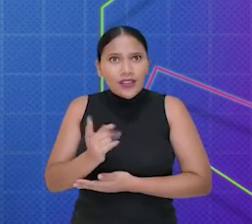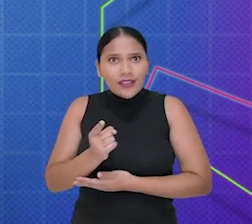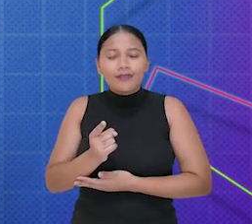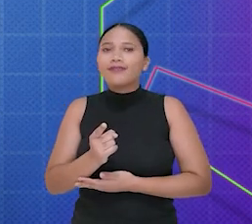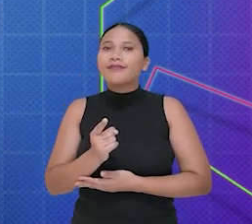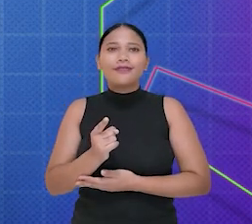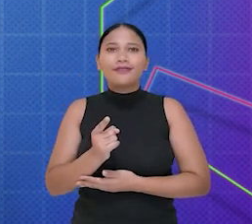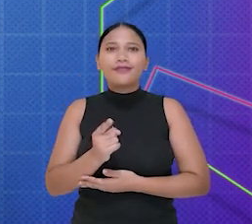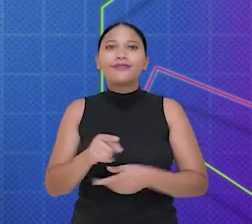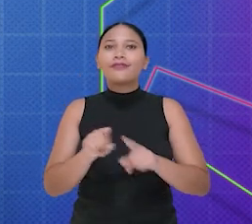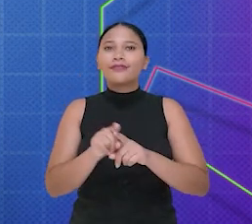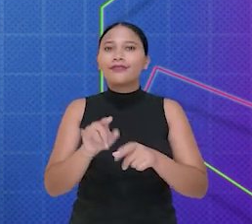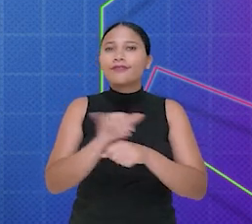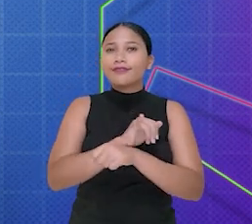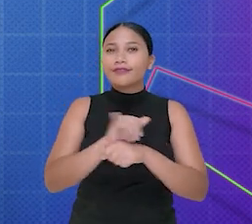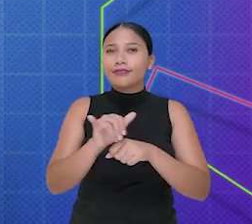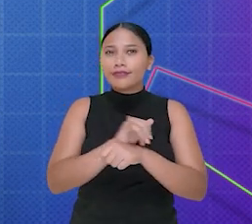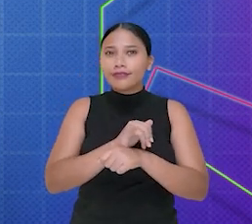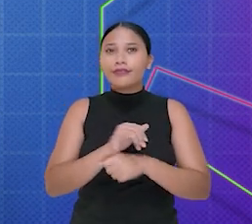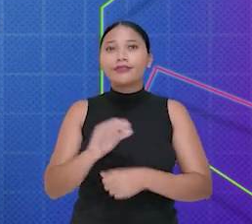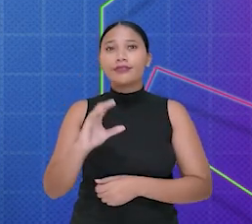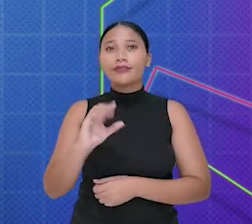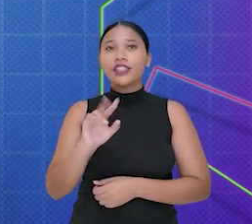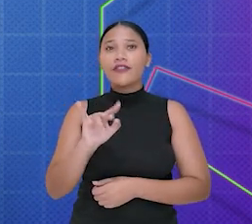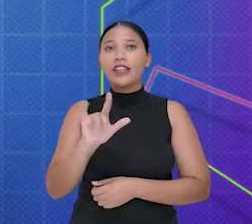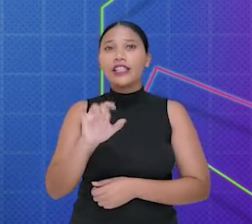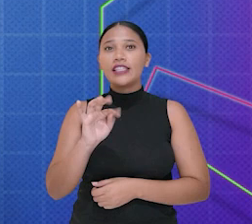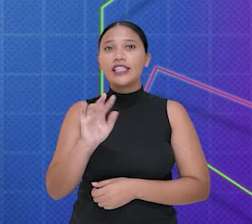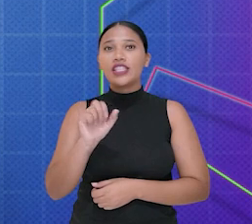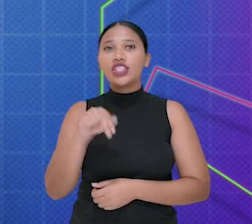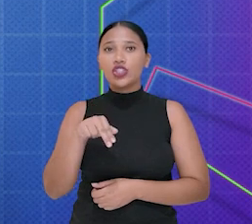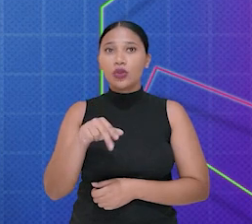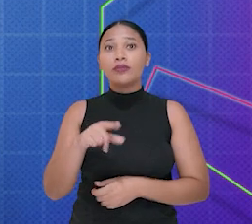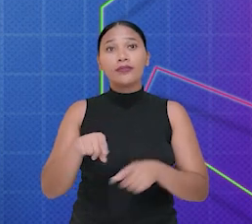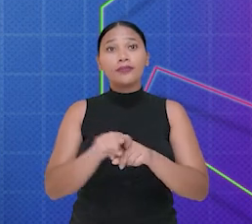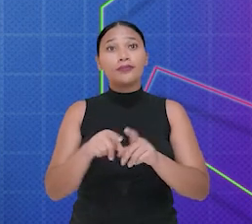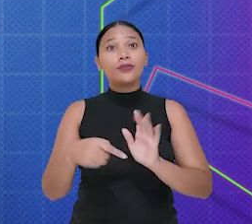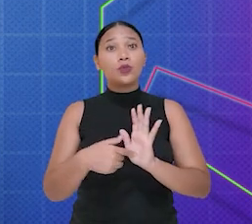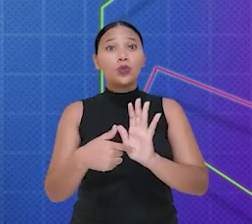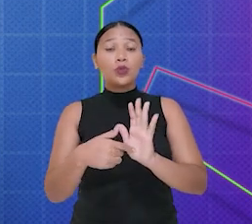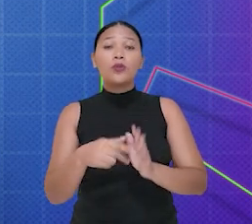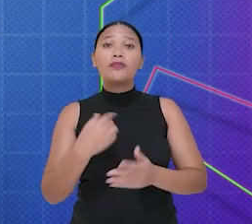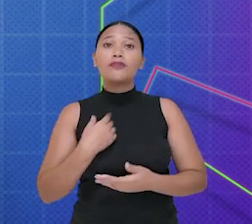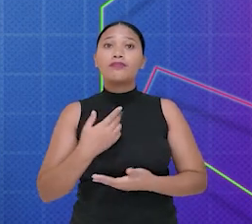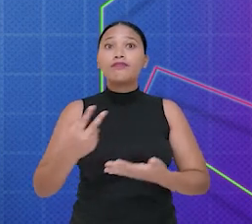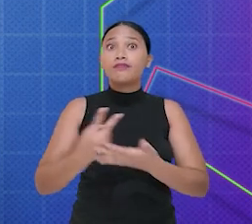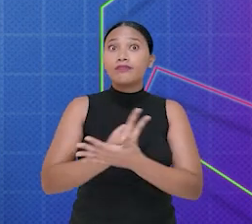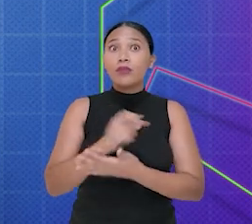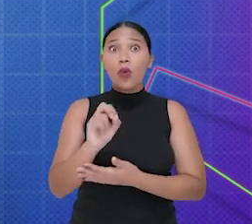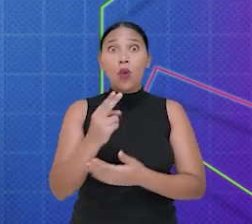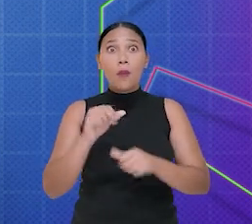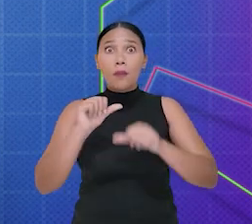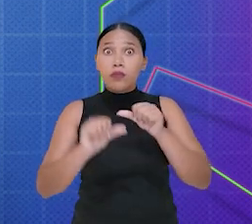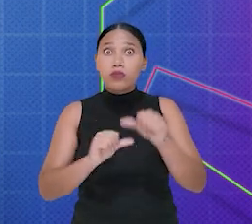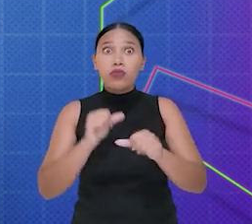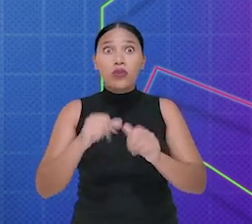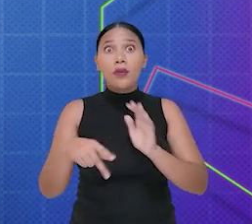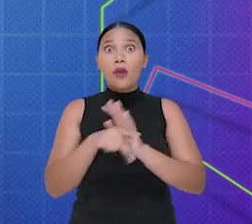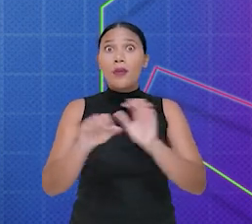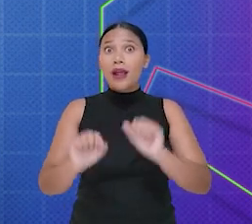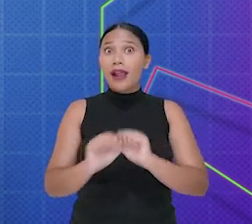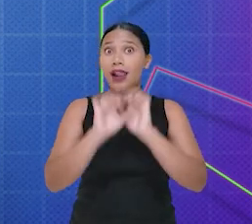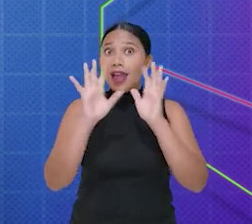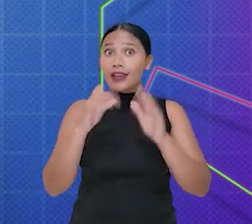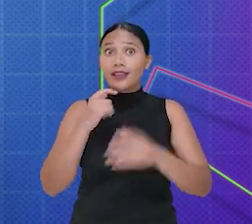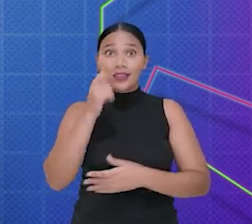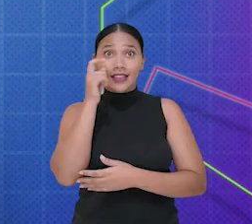formas efetivas. Jogo de estratégia, como Civilization, também utiliza cutscene para apresentar eventos históricos ou mudanças no jogo de